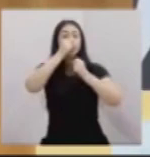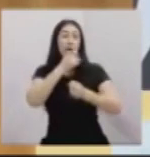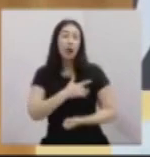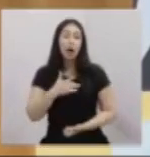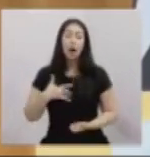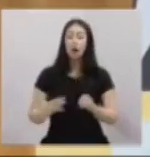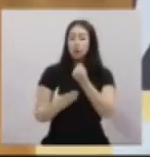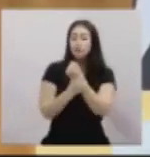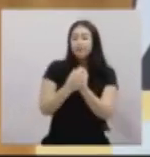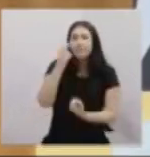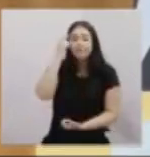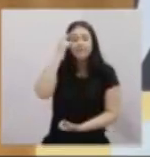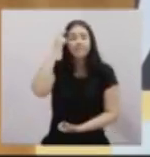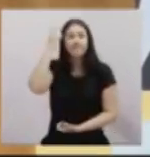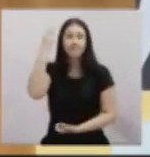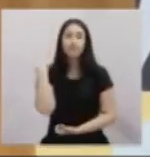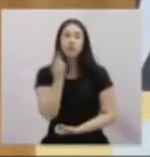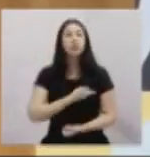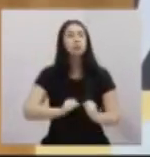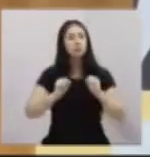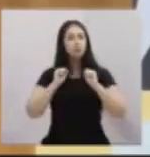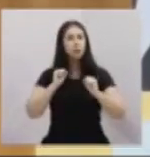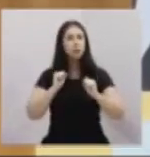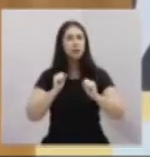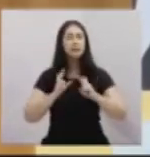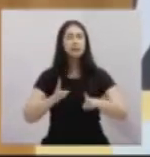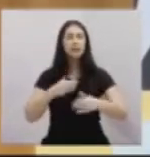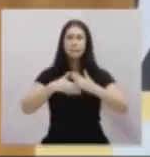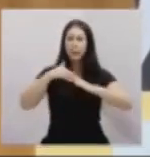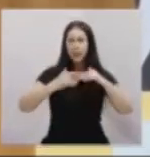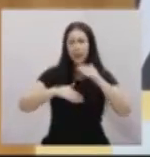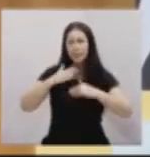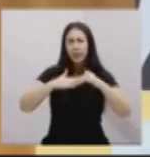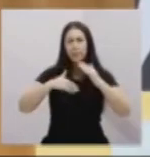e sabedoria para que a gente possa agir diariamente em nossas atividades.